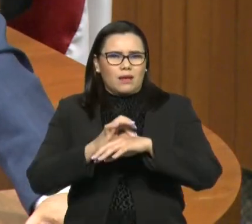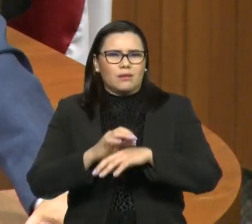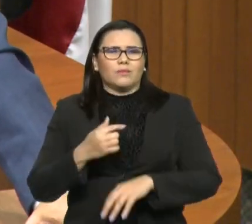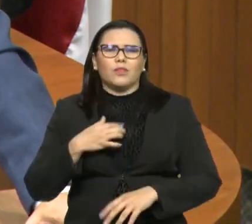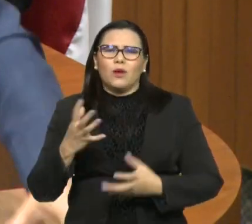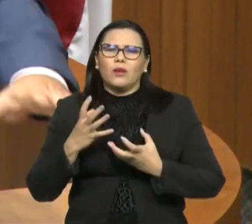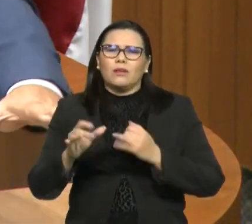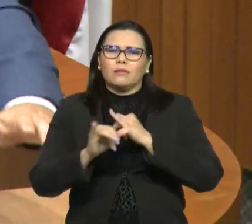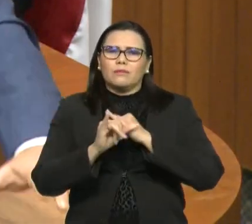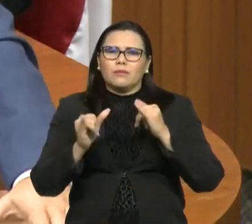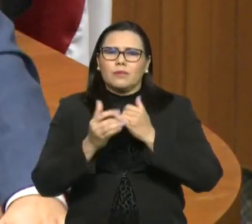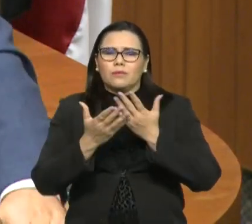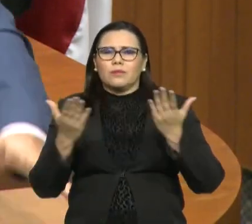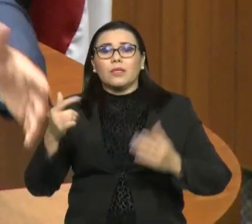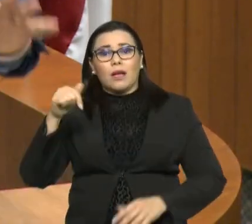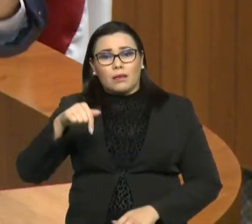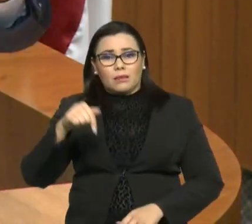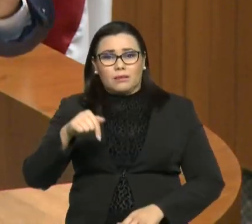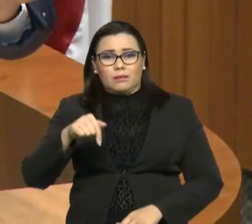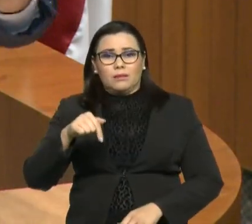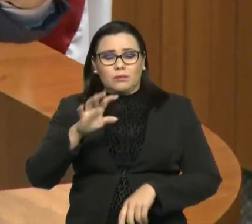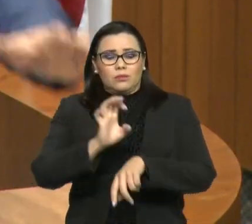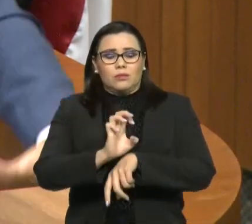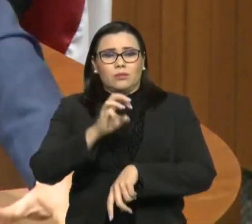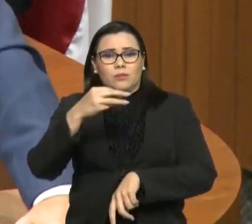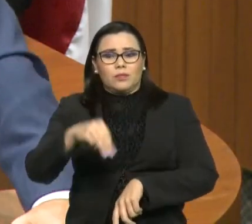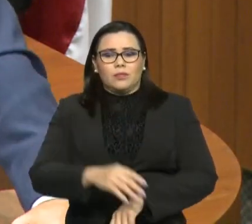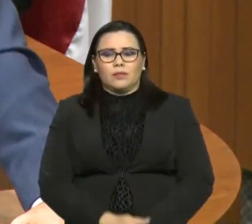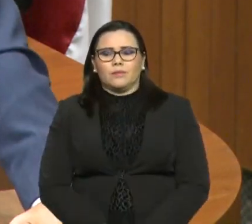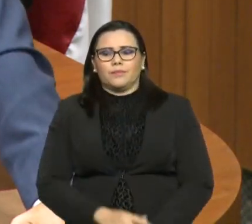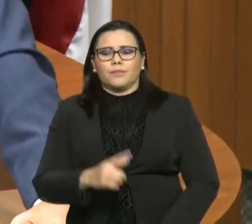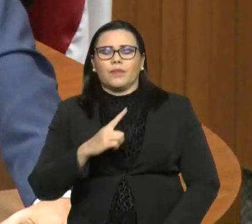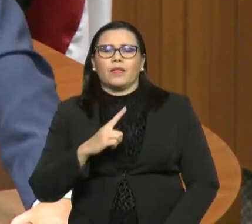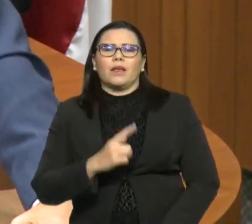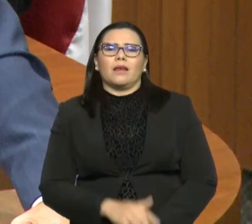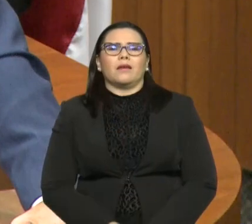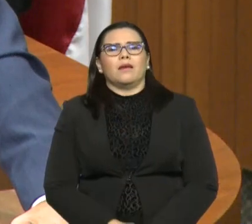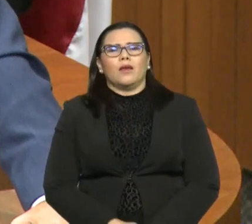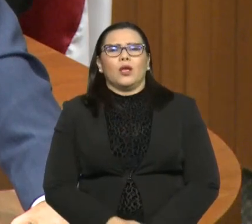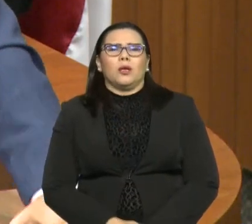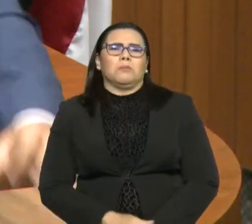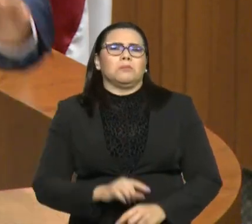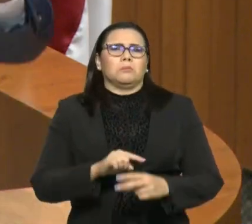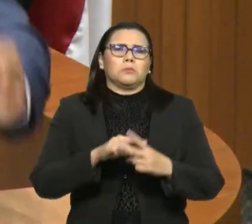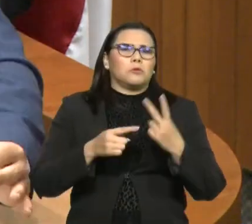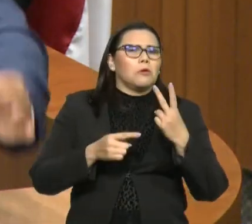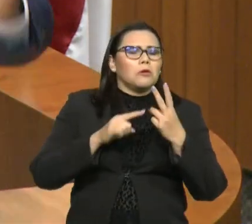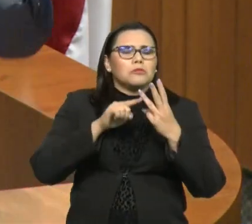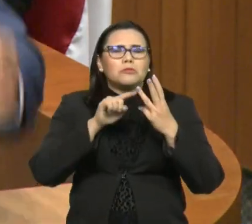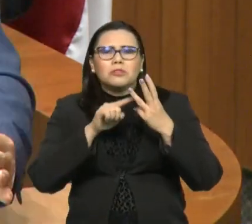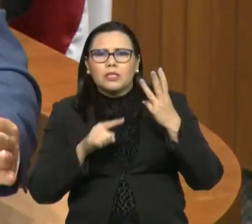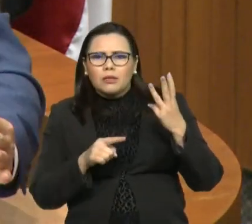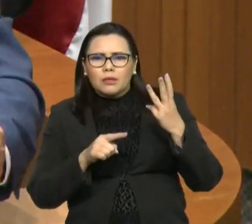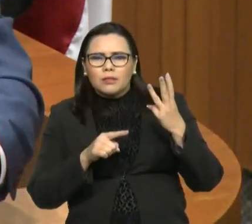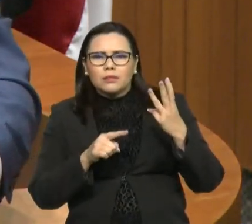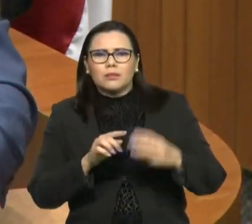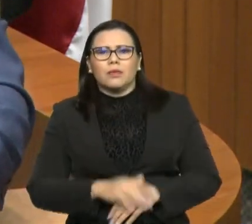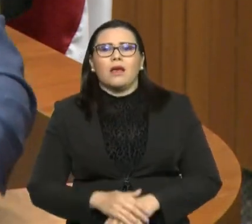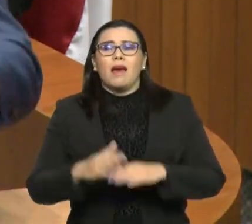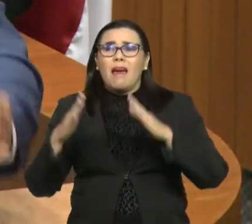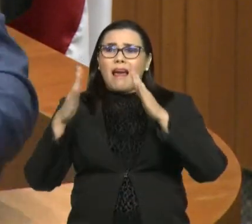registros, aqui no Maranhão nós temos 2 ou 3 frigoríficos que controlam o